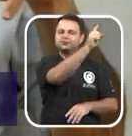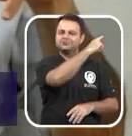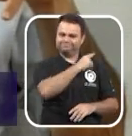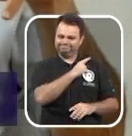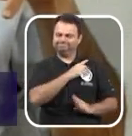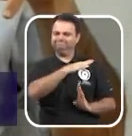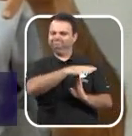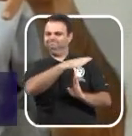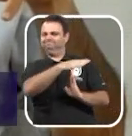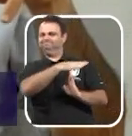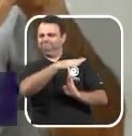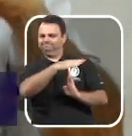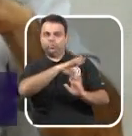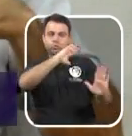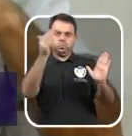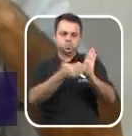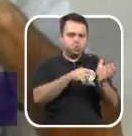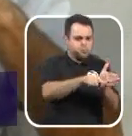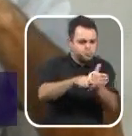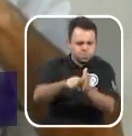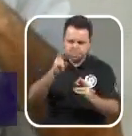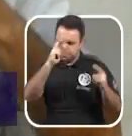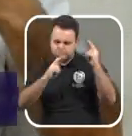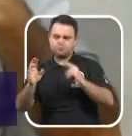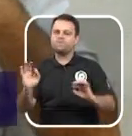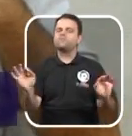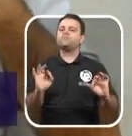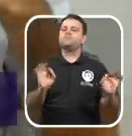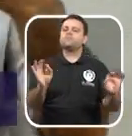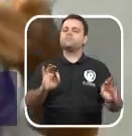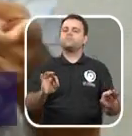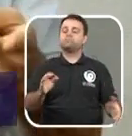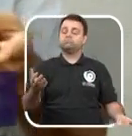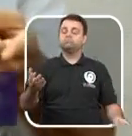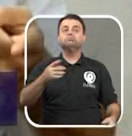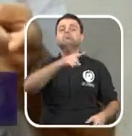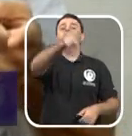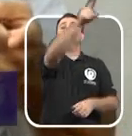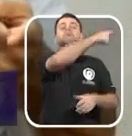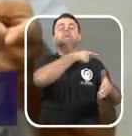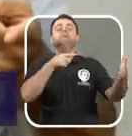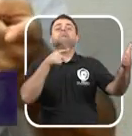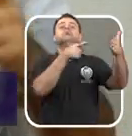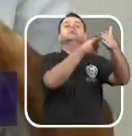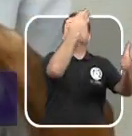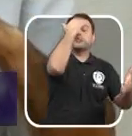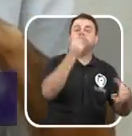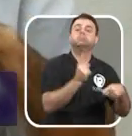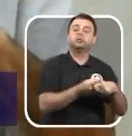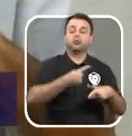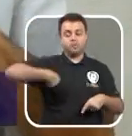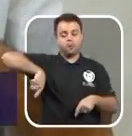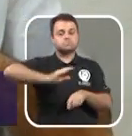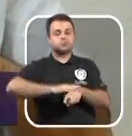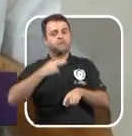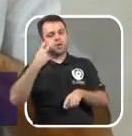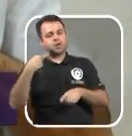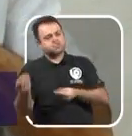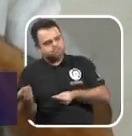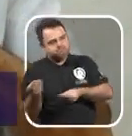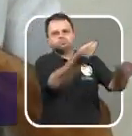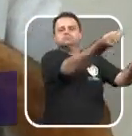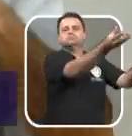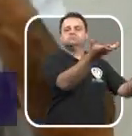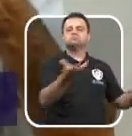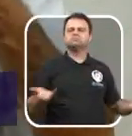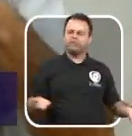E segundo, Vivian, que essas denúncias só estão nesses órgãos porque nós, vereadores, levamos. Então não tem desculpa nenhuma para não